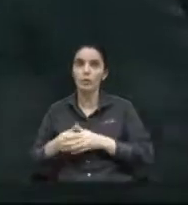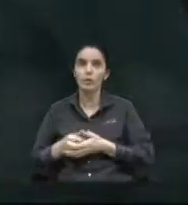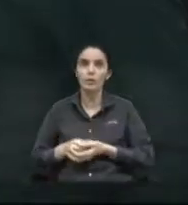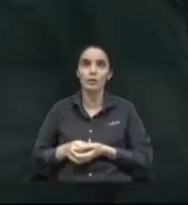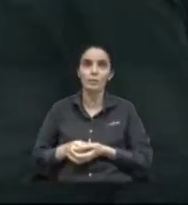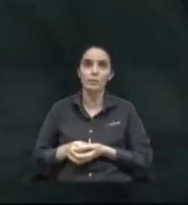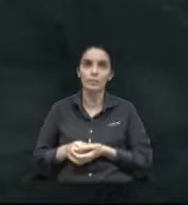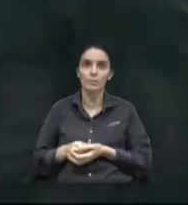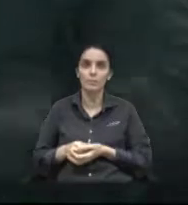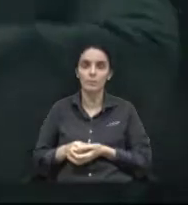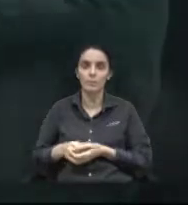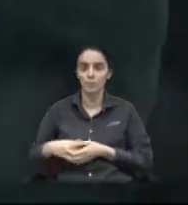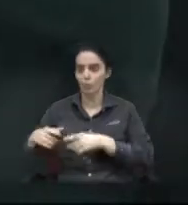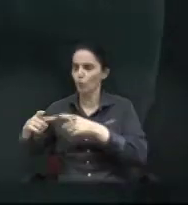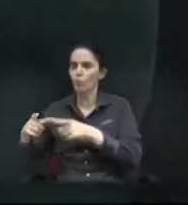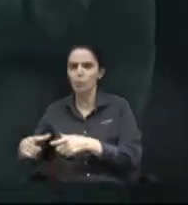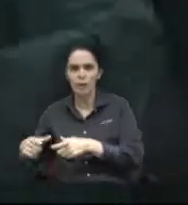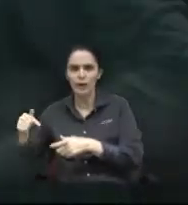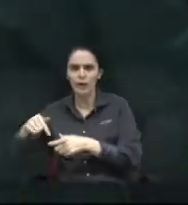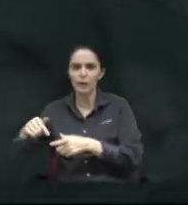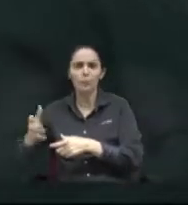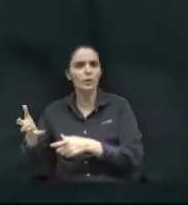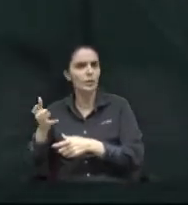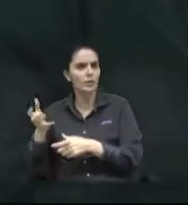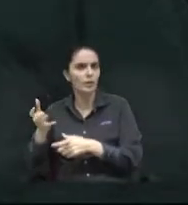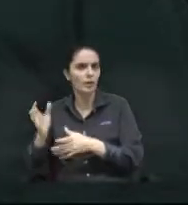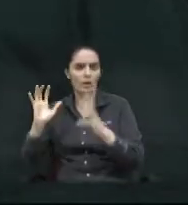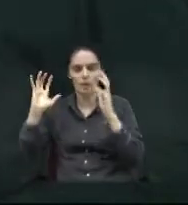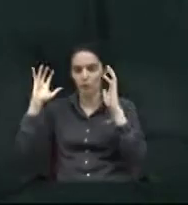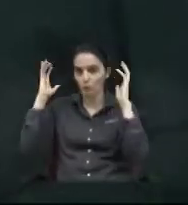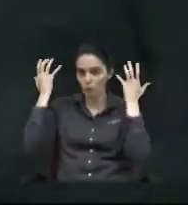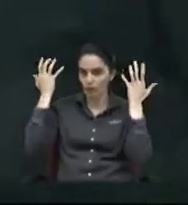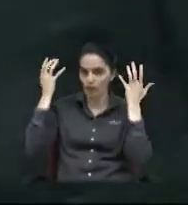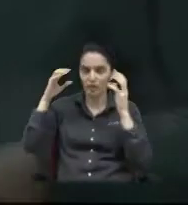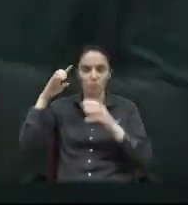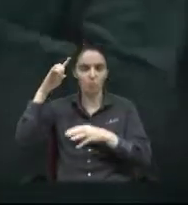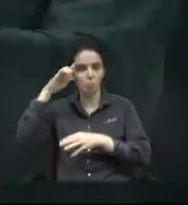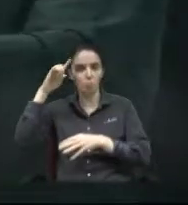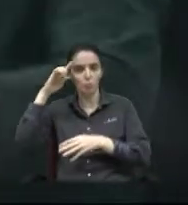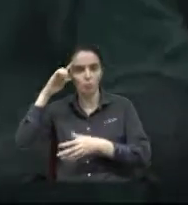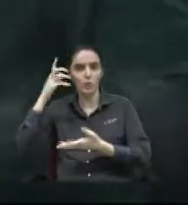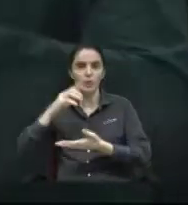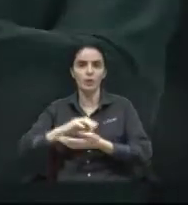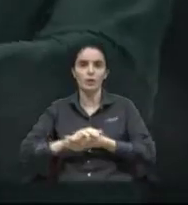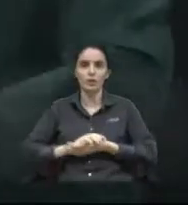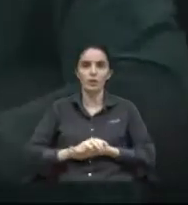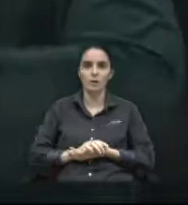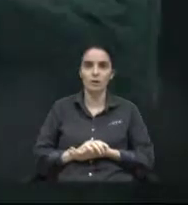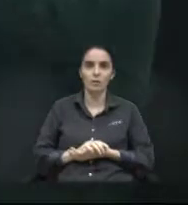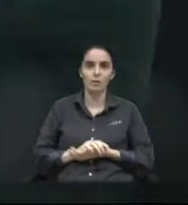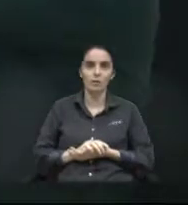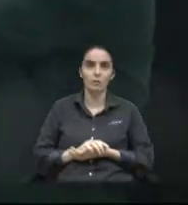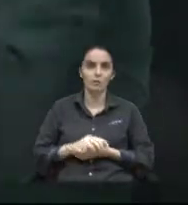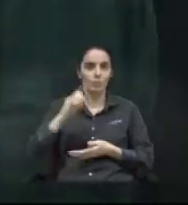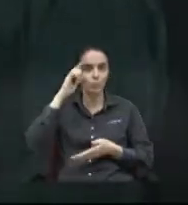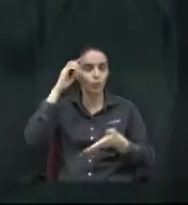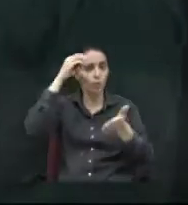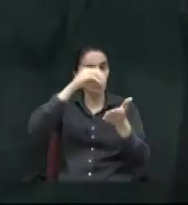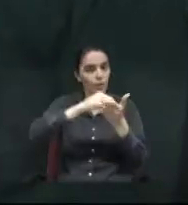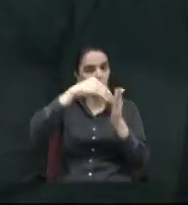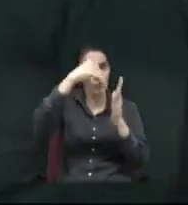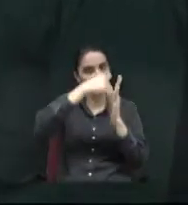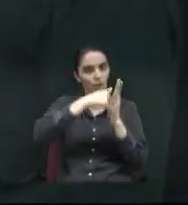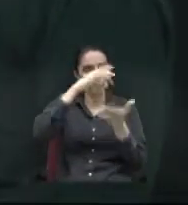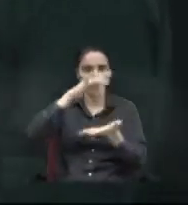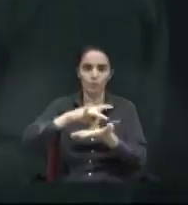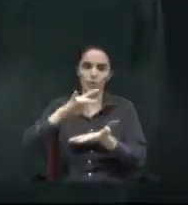do local interessante, do evento, do dia, o dia ser inserido. Então,